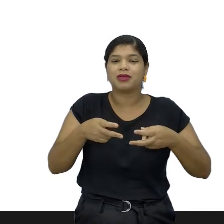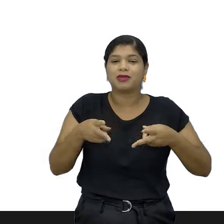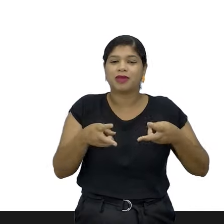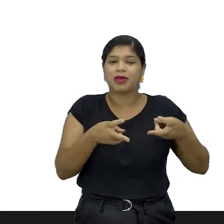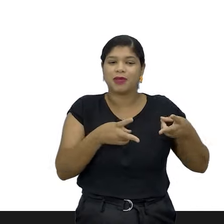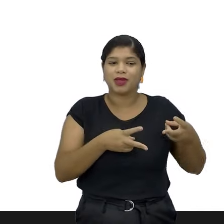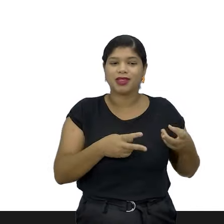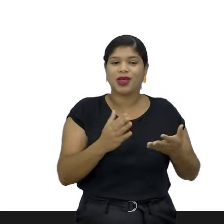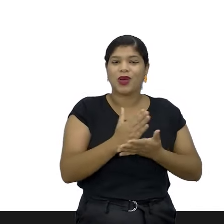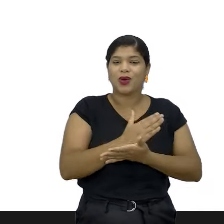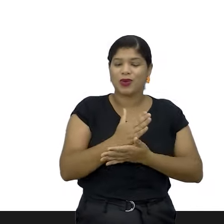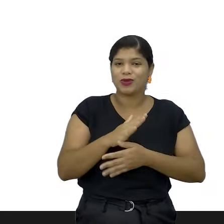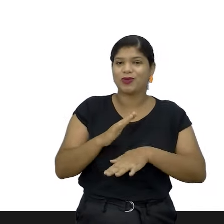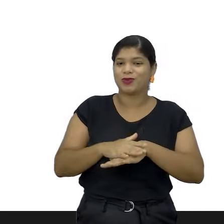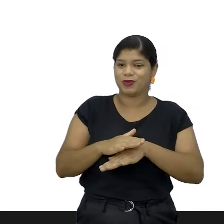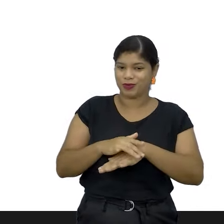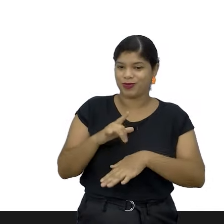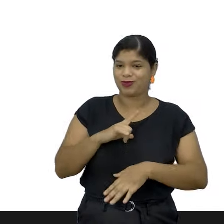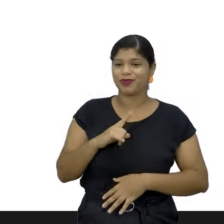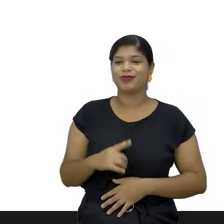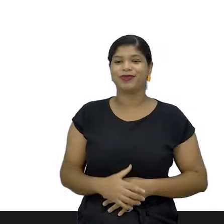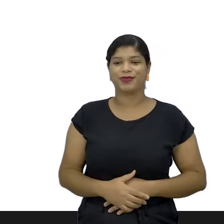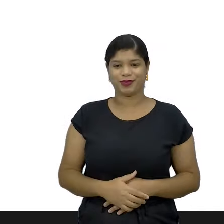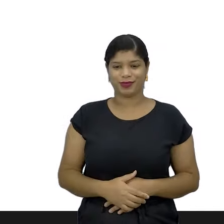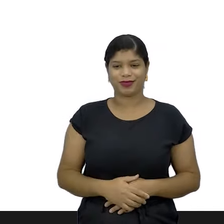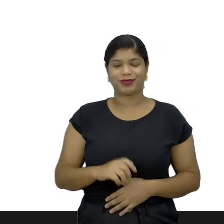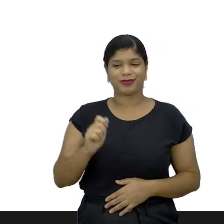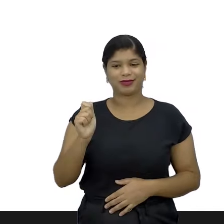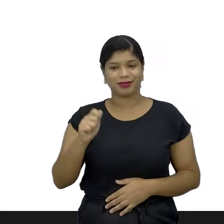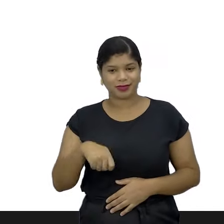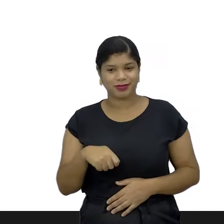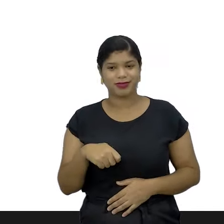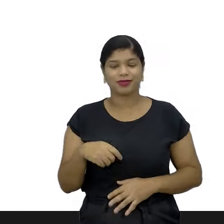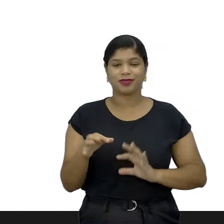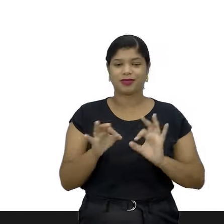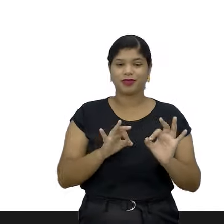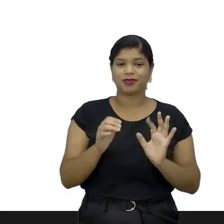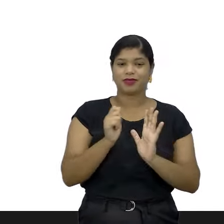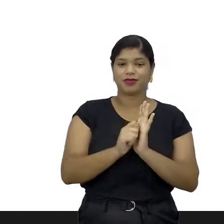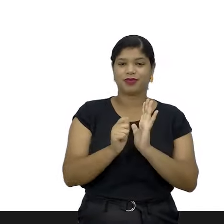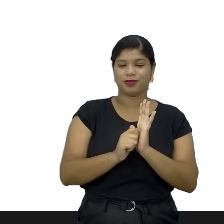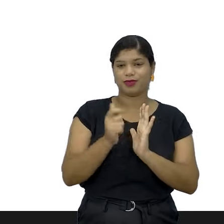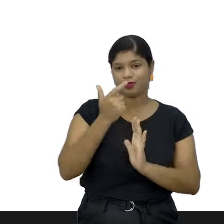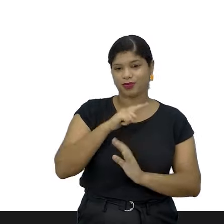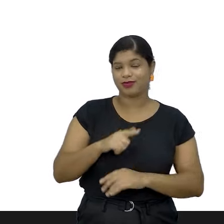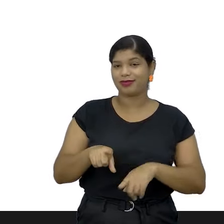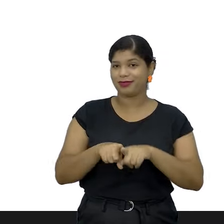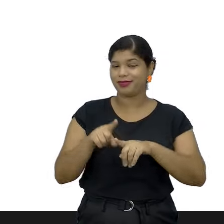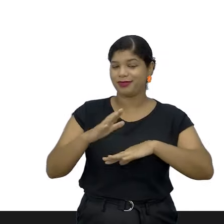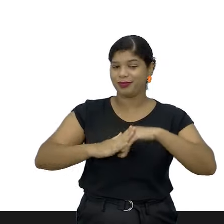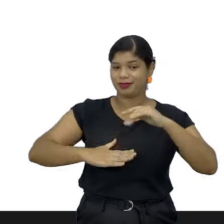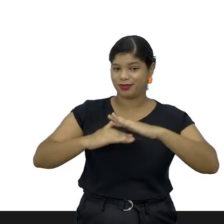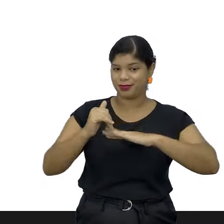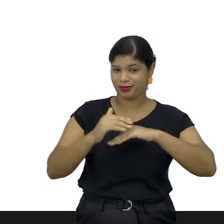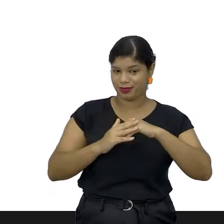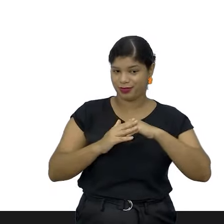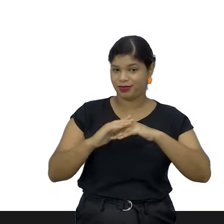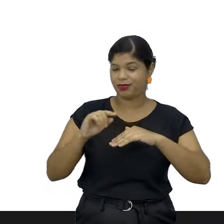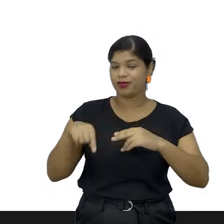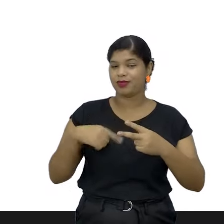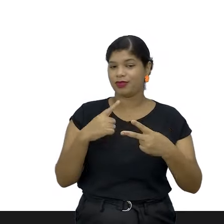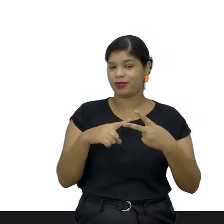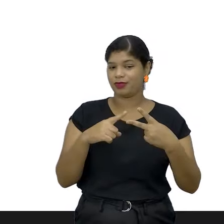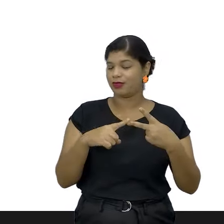esses ingredientes mencionados para que possam registrá-los por escrito. E na habilidade seguinte,